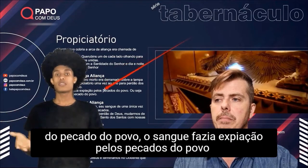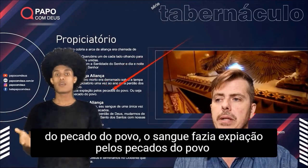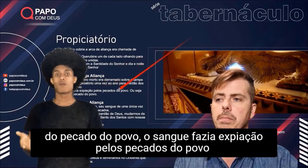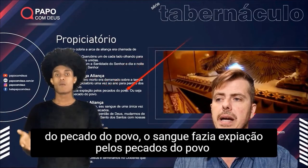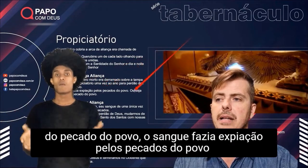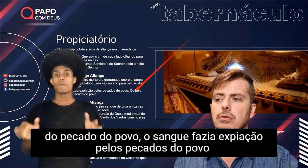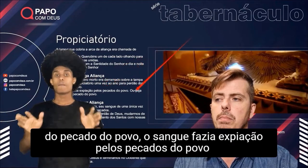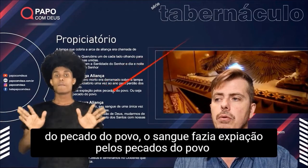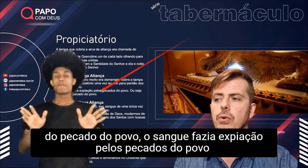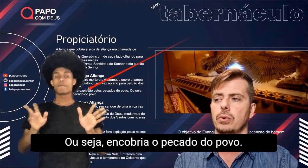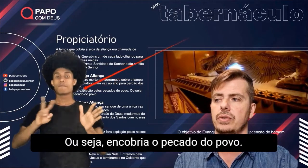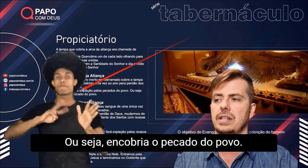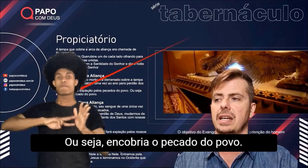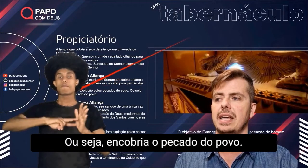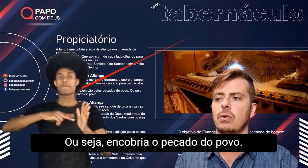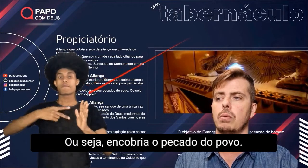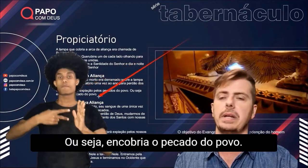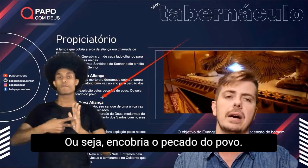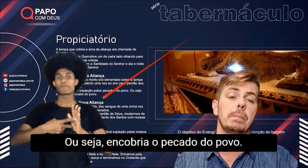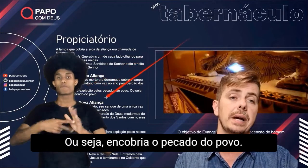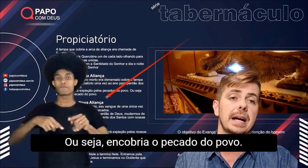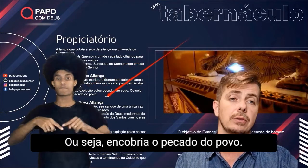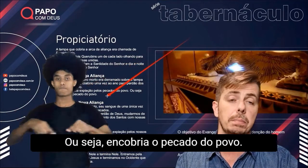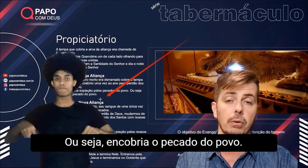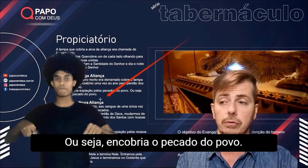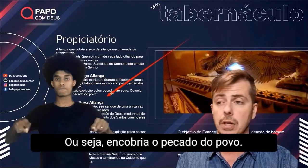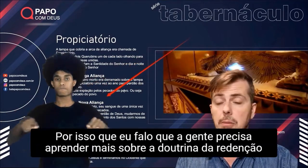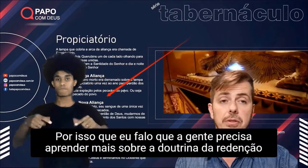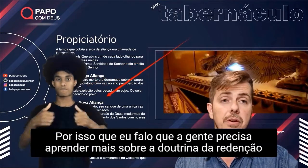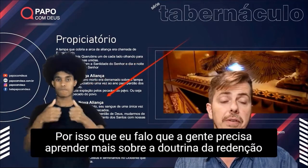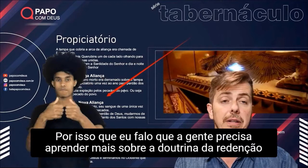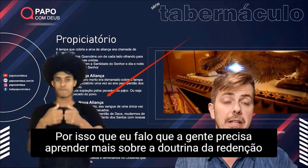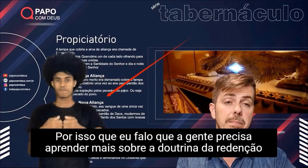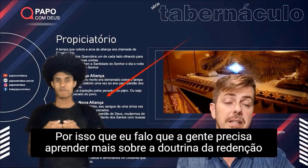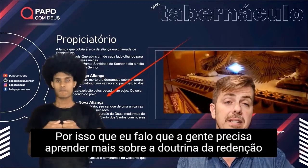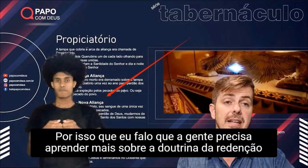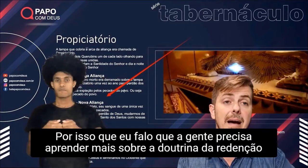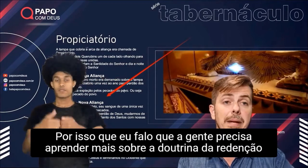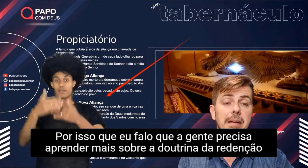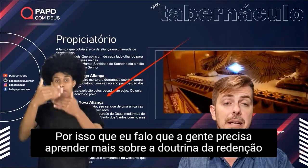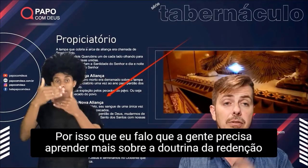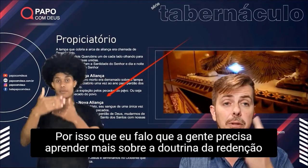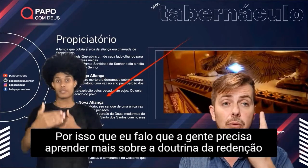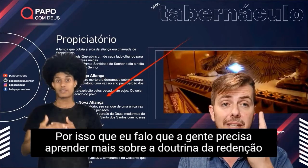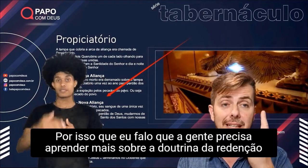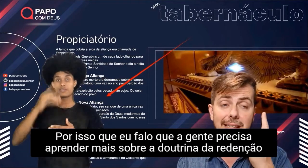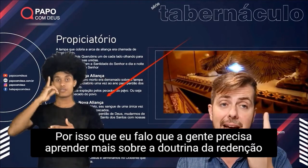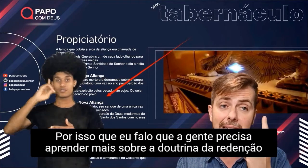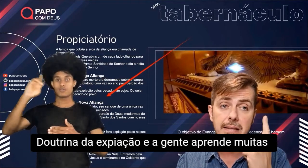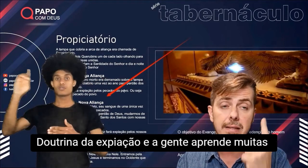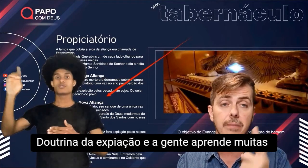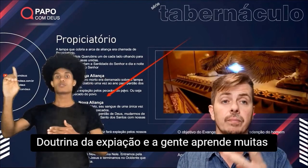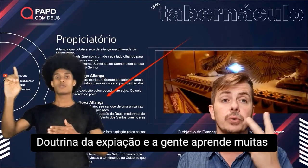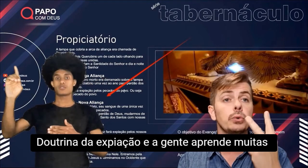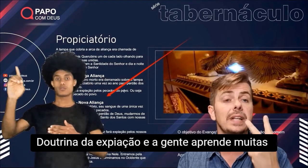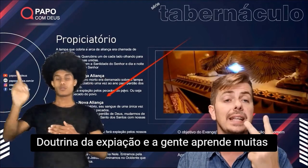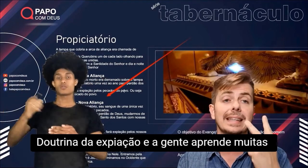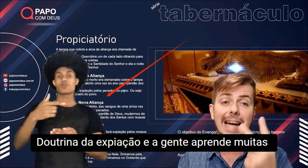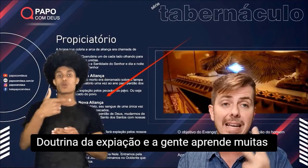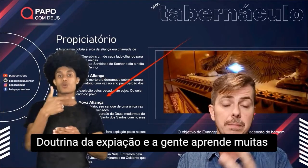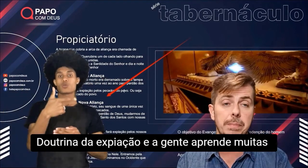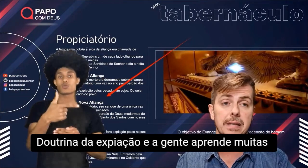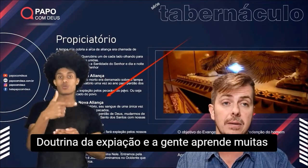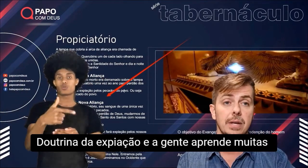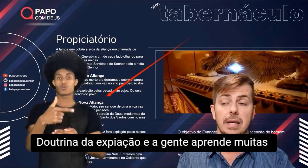expiação pelos pecados do povo, ou seja, encobria o pecado do povo. Por isso que eu falo que a gente precisa aprender mais sobre doutrina da redenção,